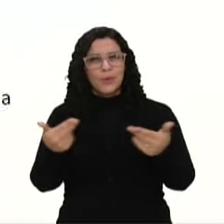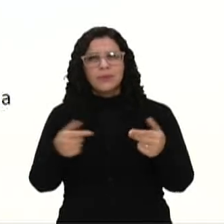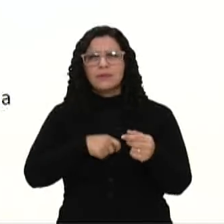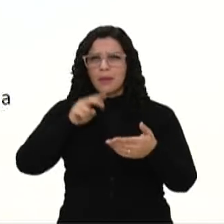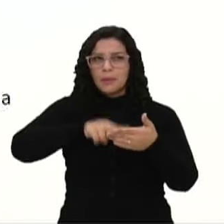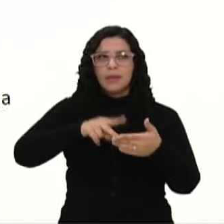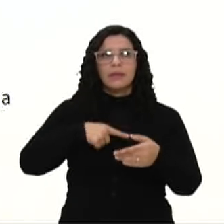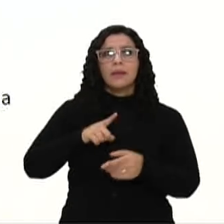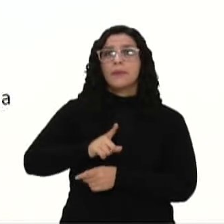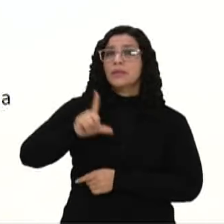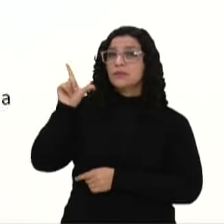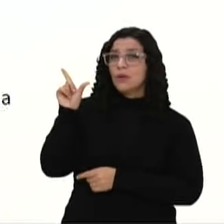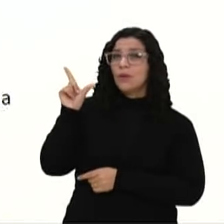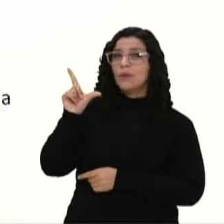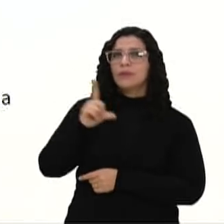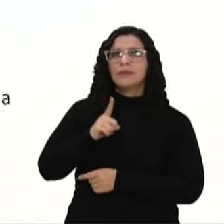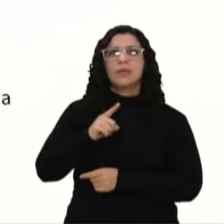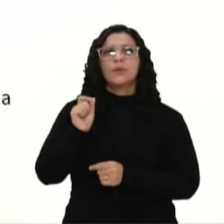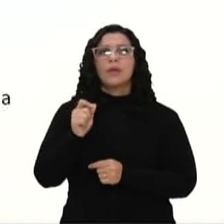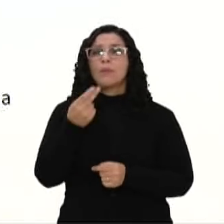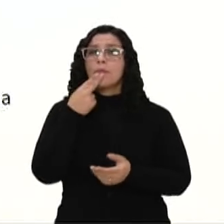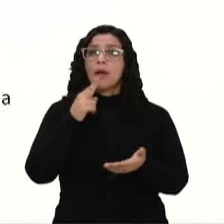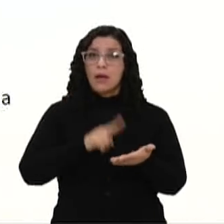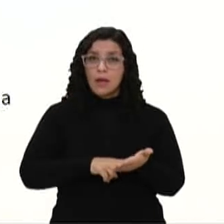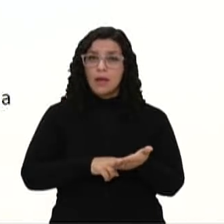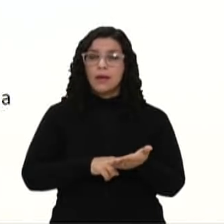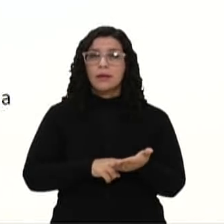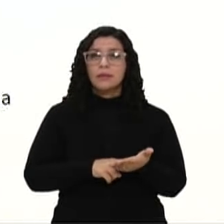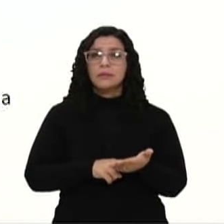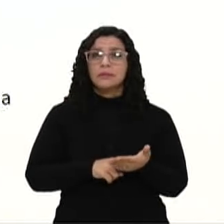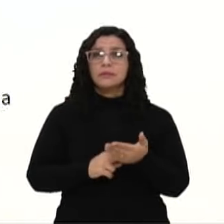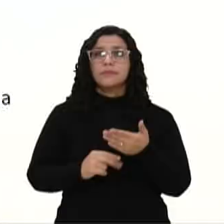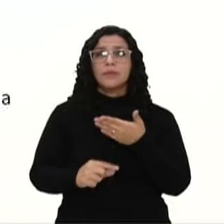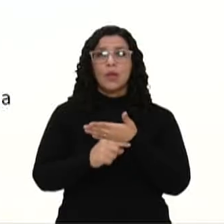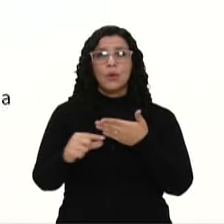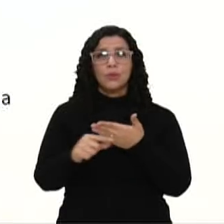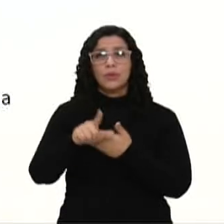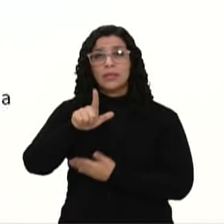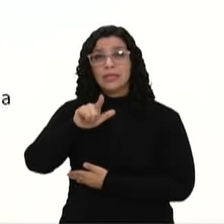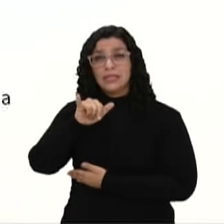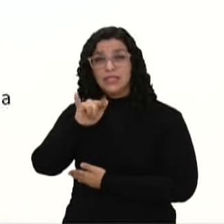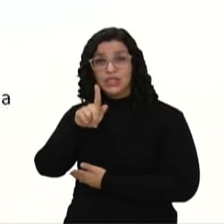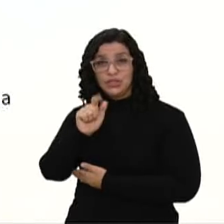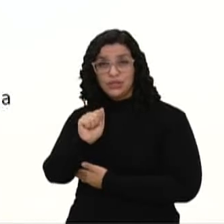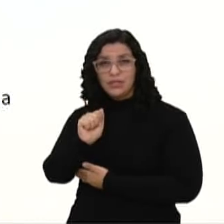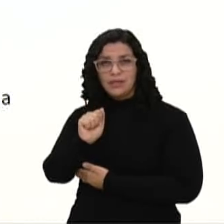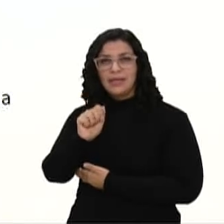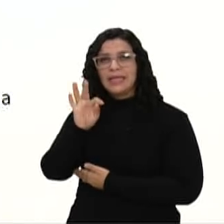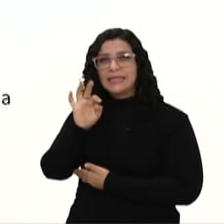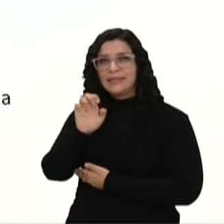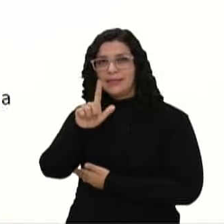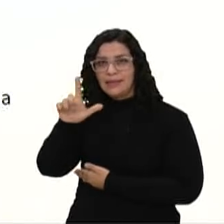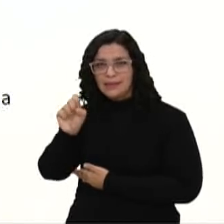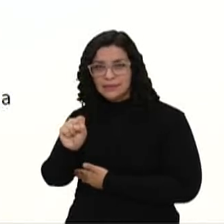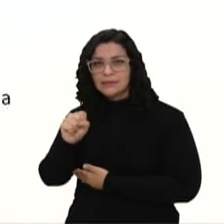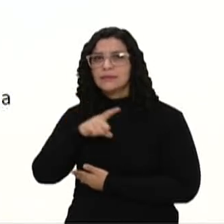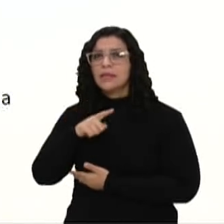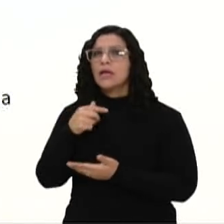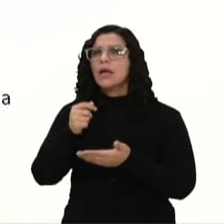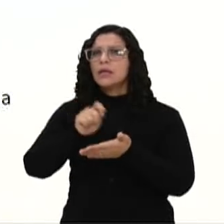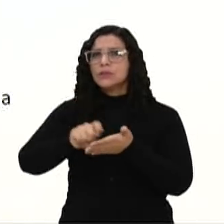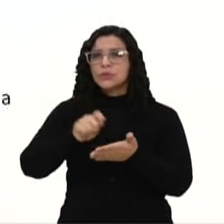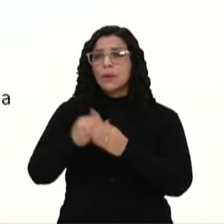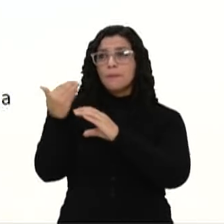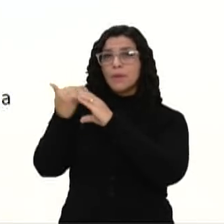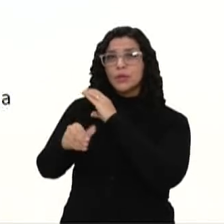ler, né? Só é uma carta da escritora Lígia Fagundes Telles para o